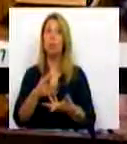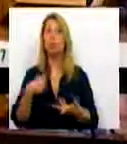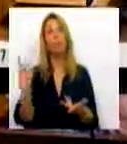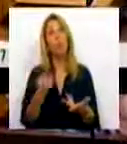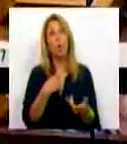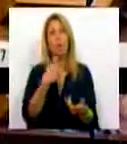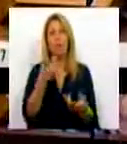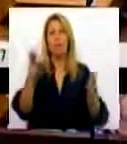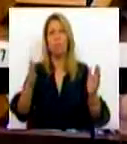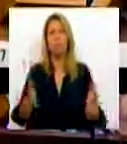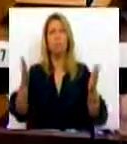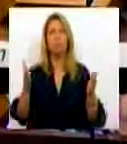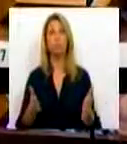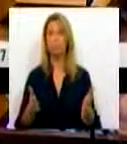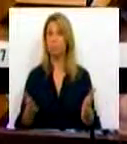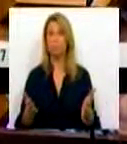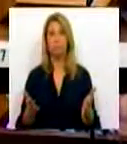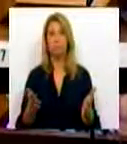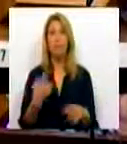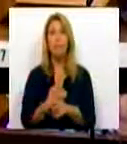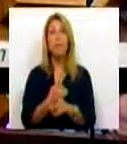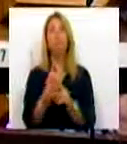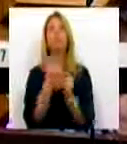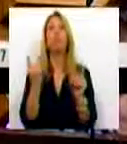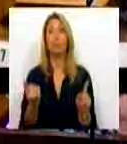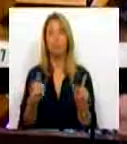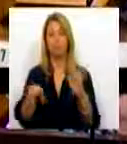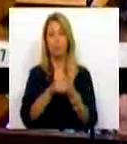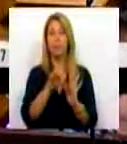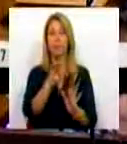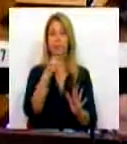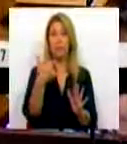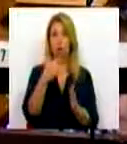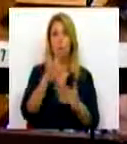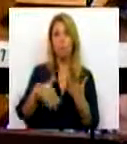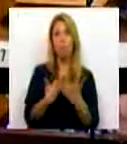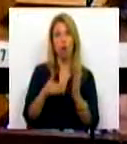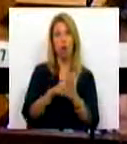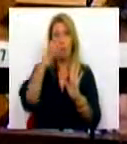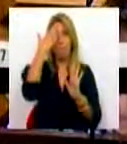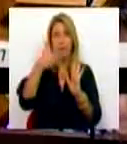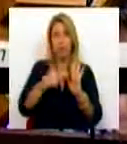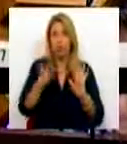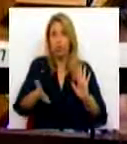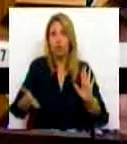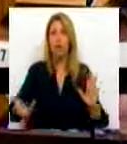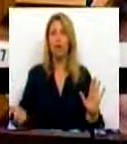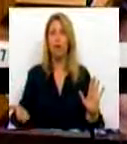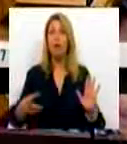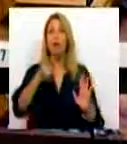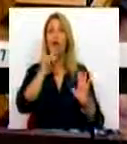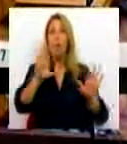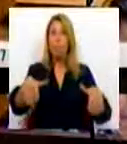como desnecessárias, até porque o artigo 62 da proposta de lei já o prevê, a